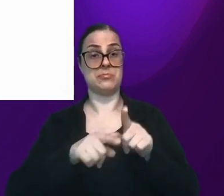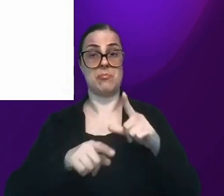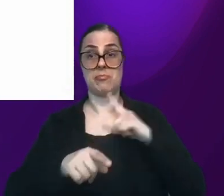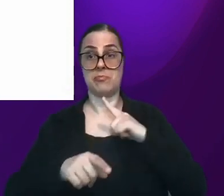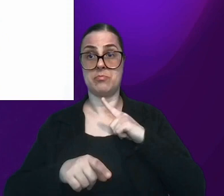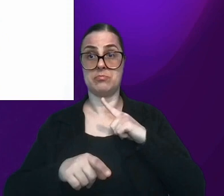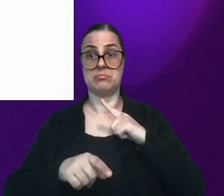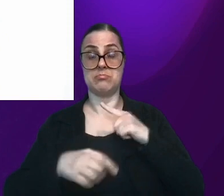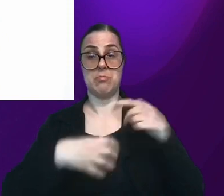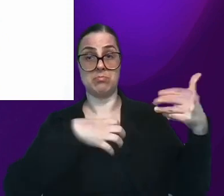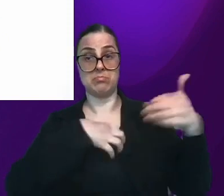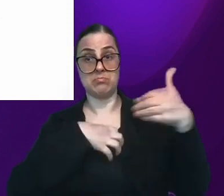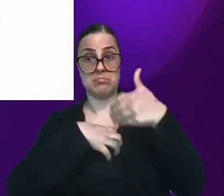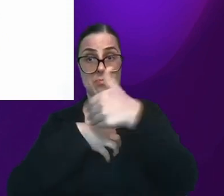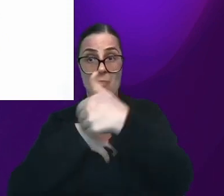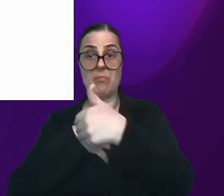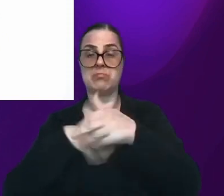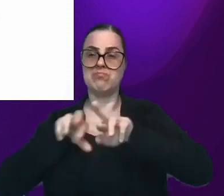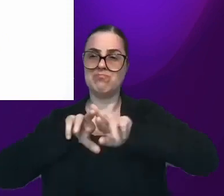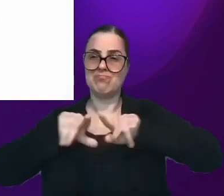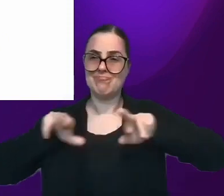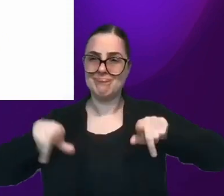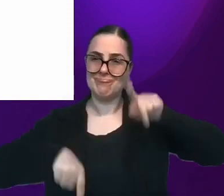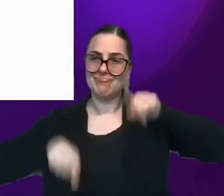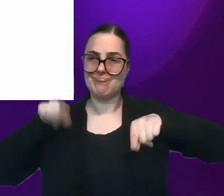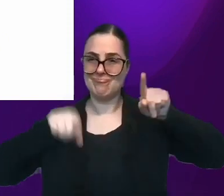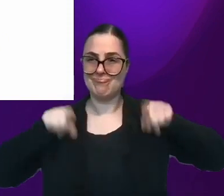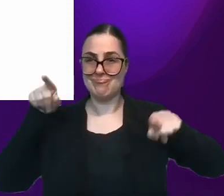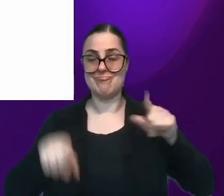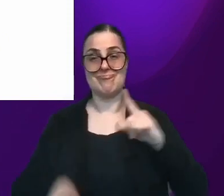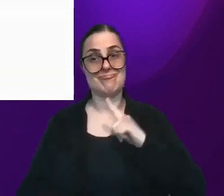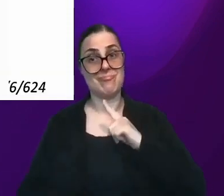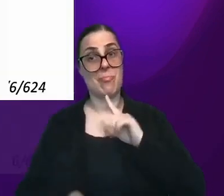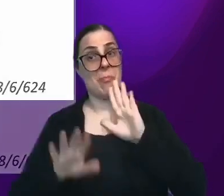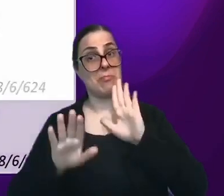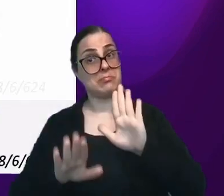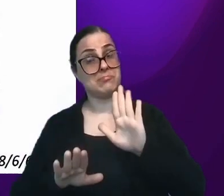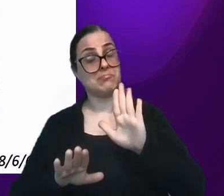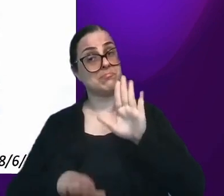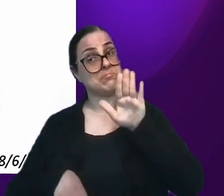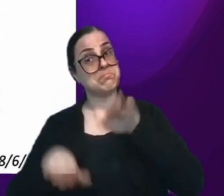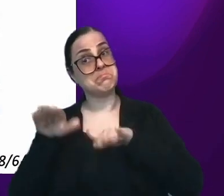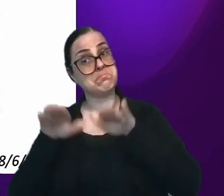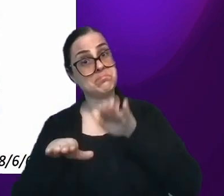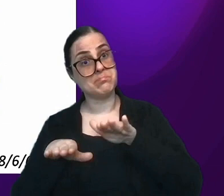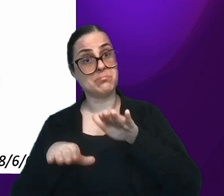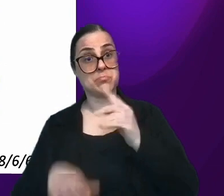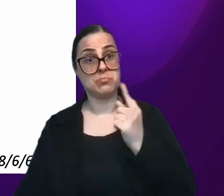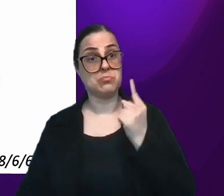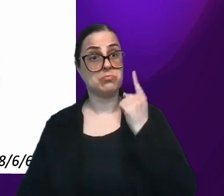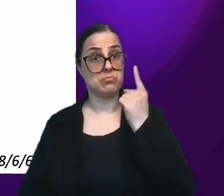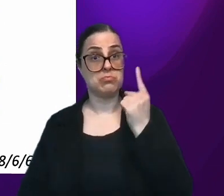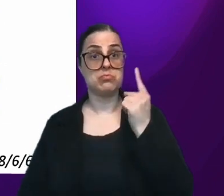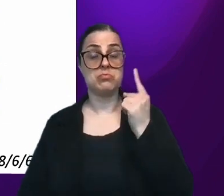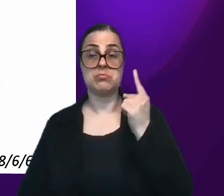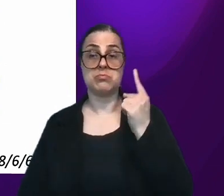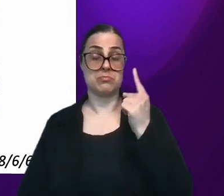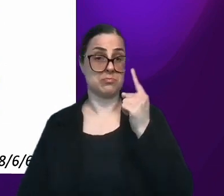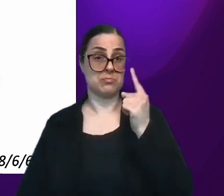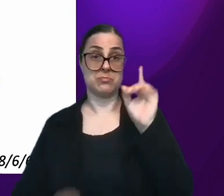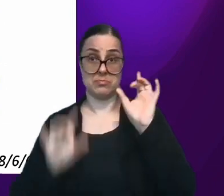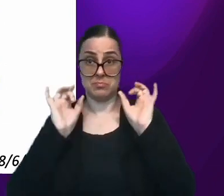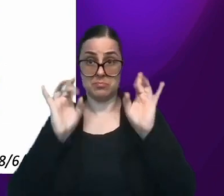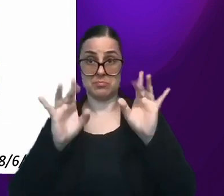com outras variáveis independentes, em particular a instabilidade hemodinâmica, impacta